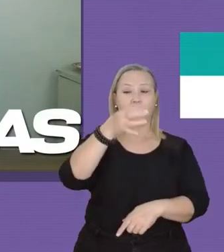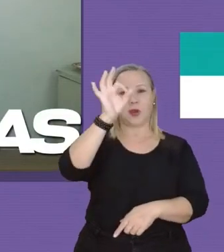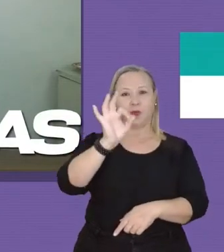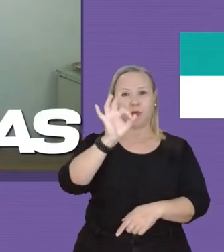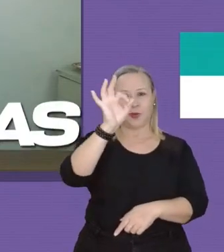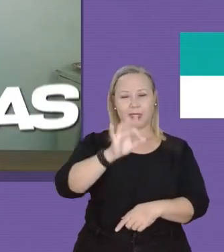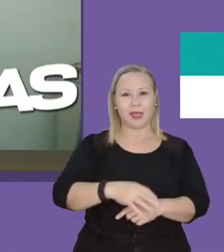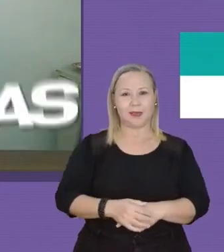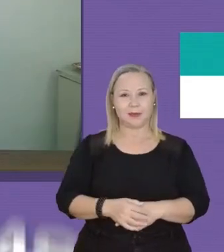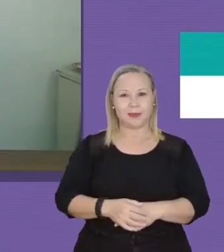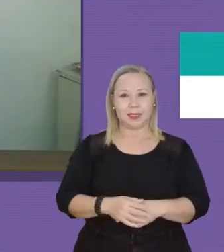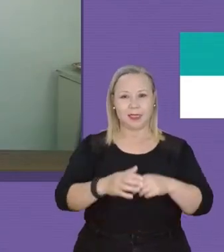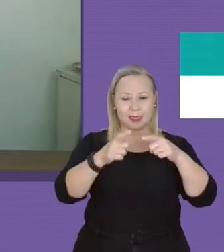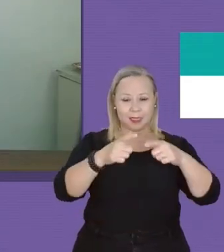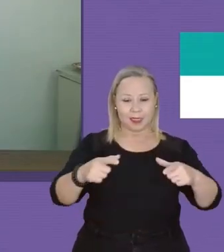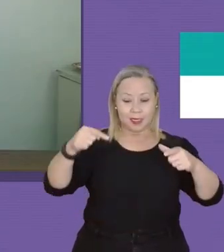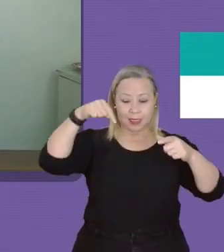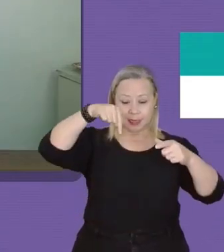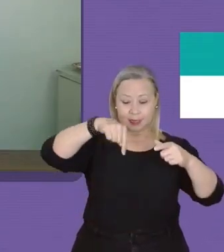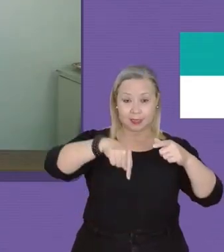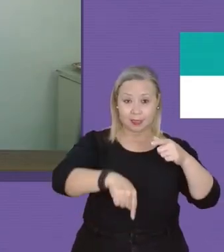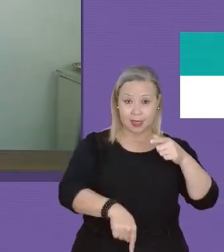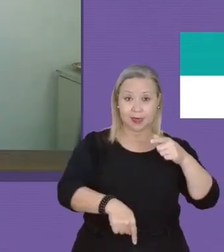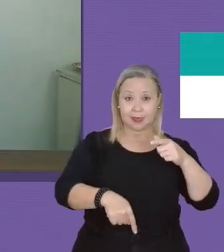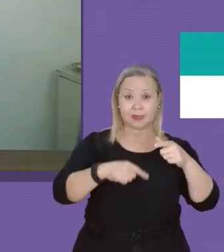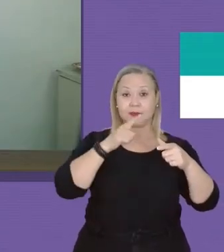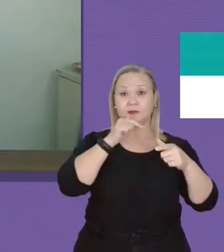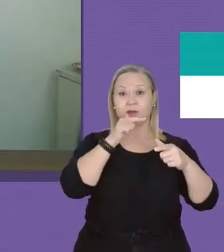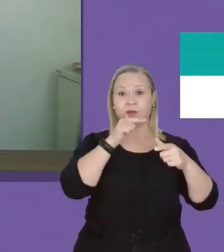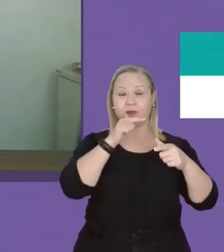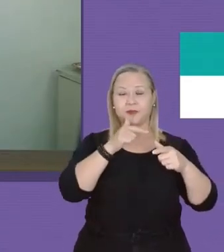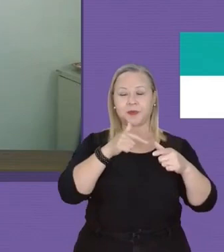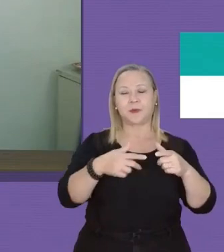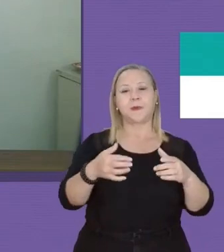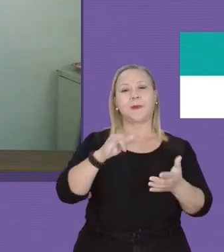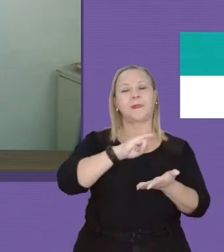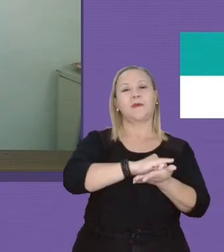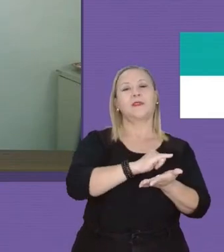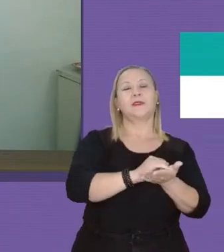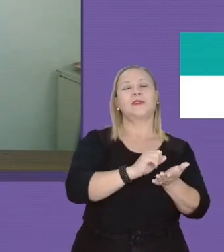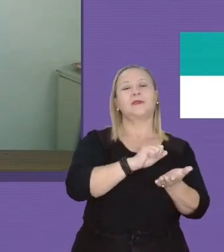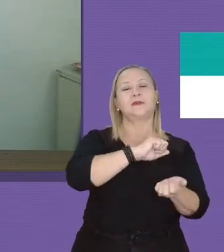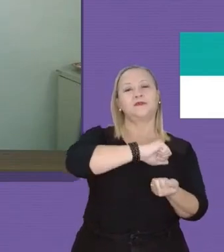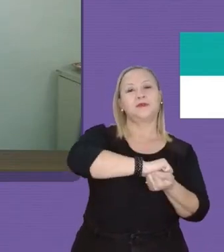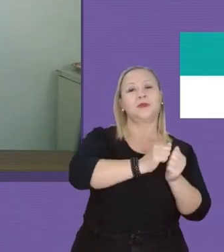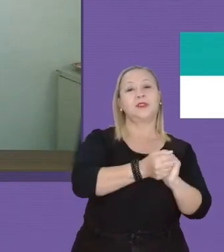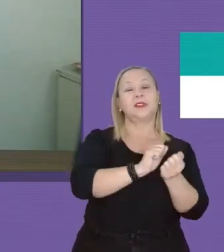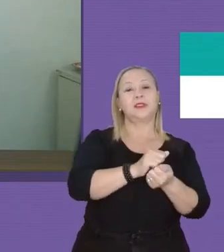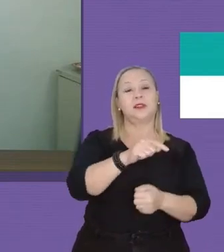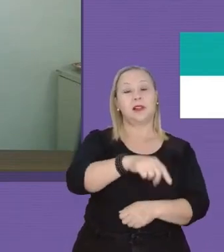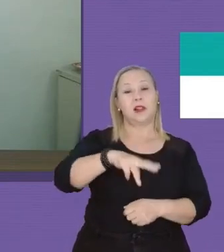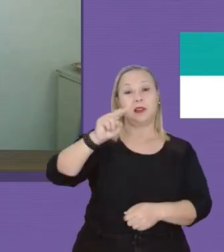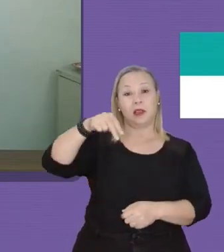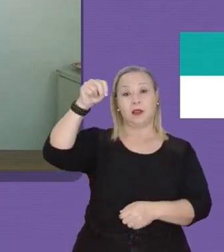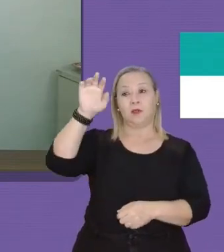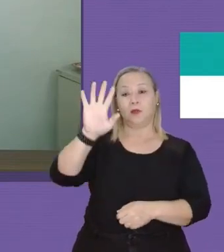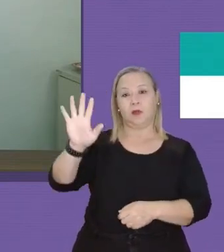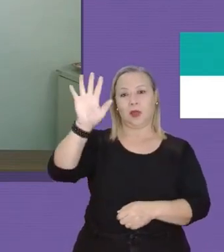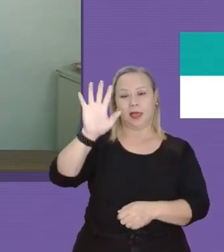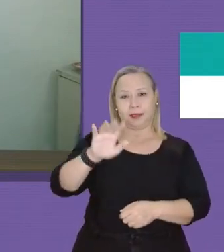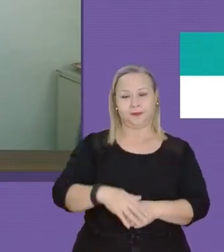94% das cisternas instaladas nas moradias do semiárido nordestino. Eram mulheres